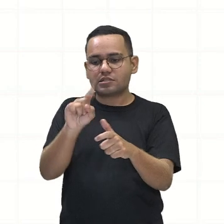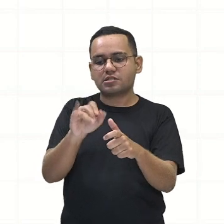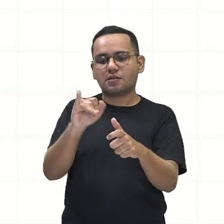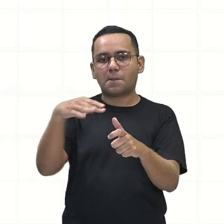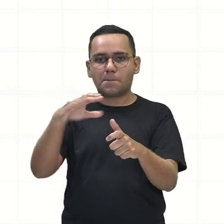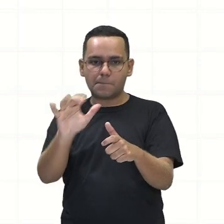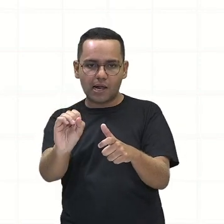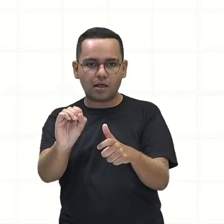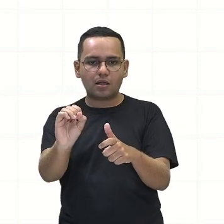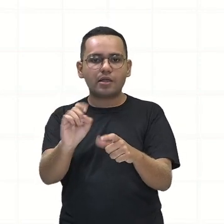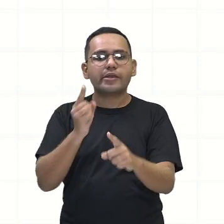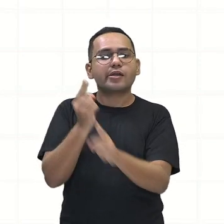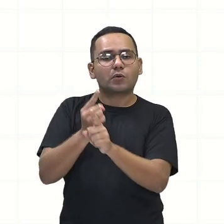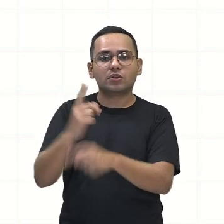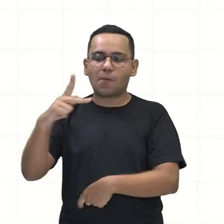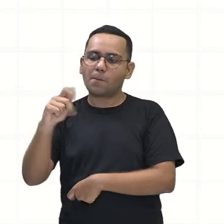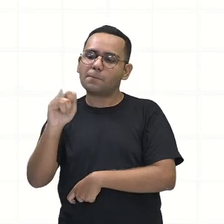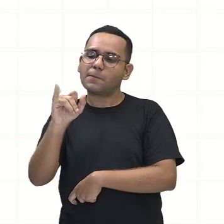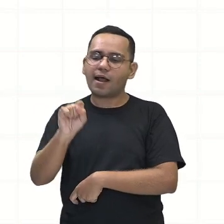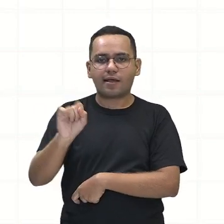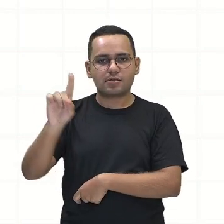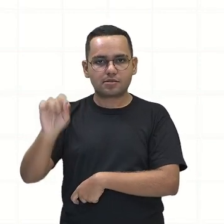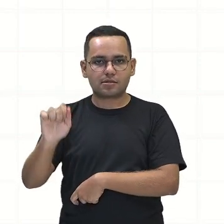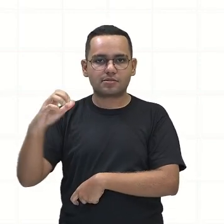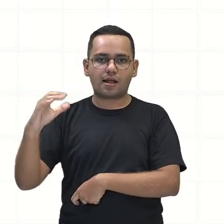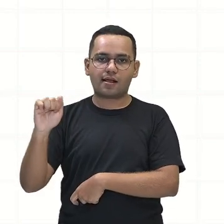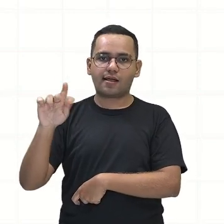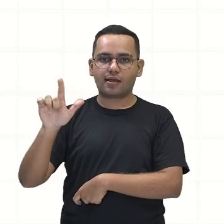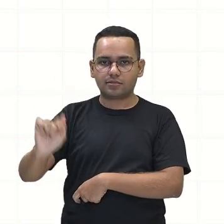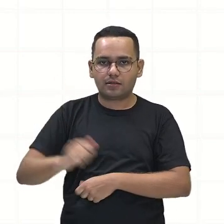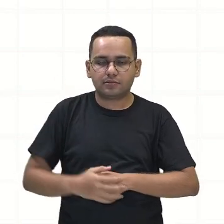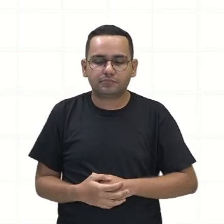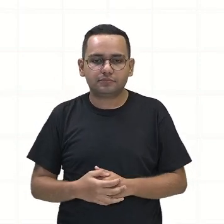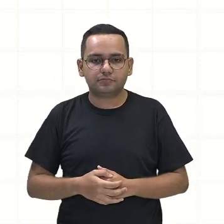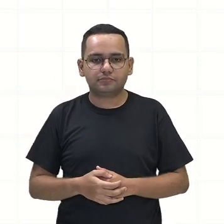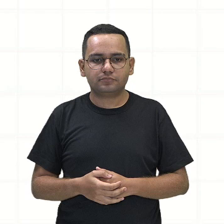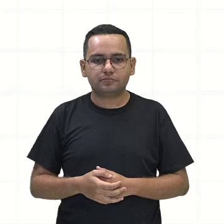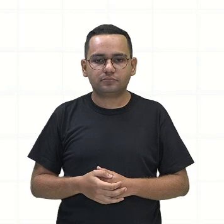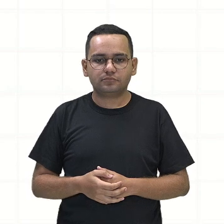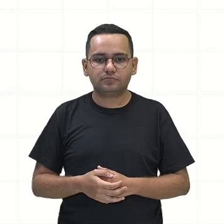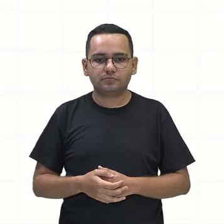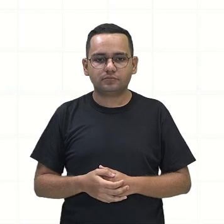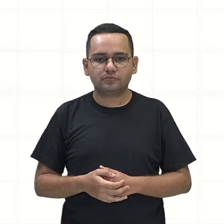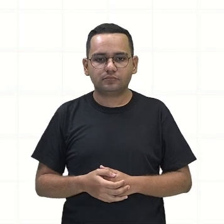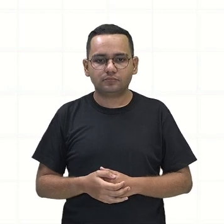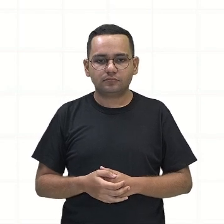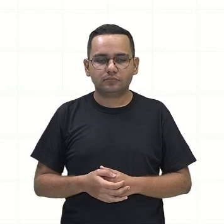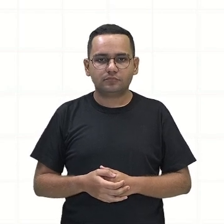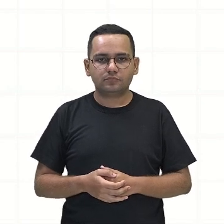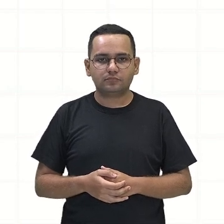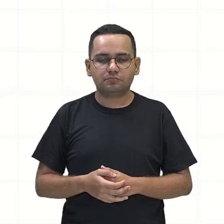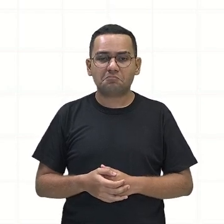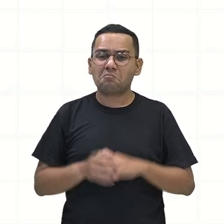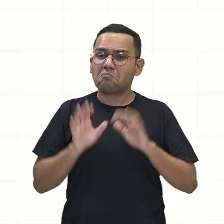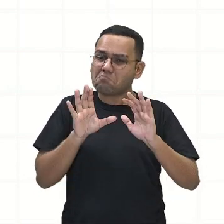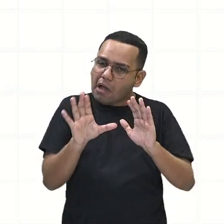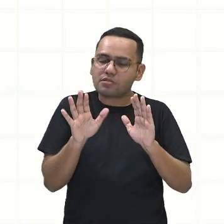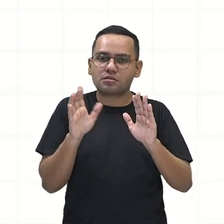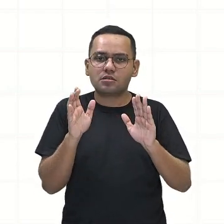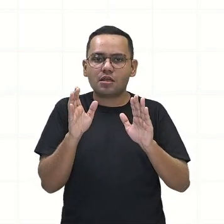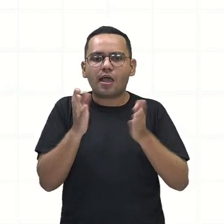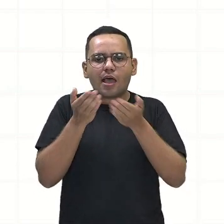da canela, o tão apreciado local em que eles queriam enriquecer. Porém, a exploração não